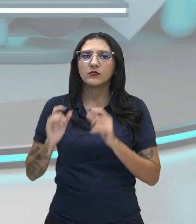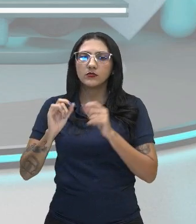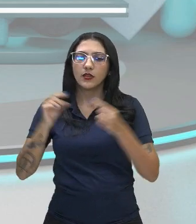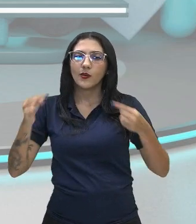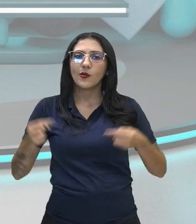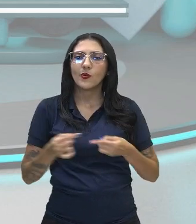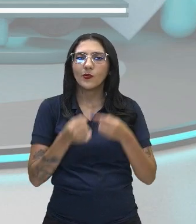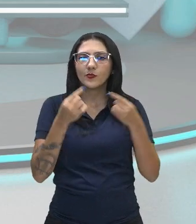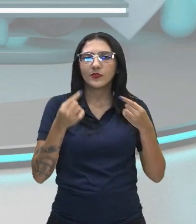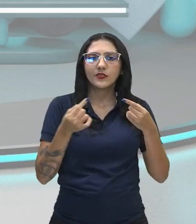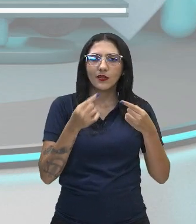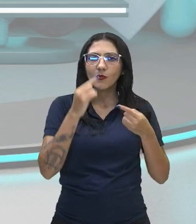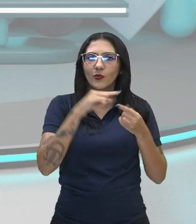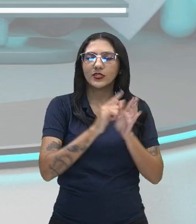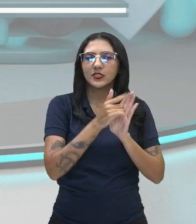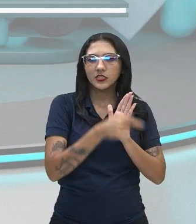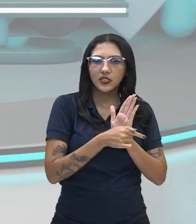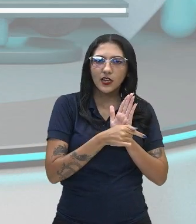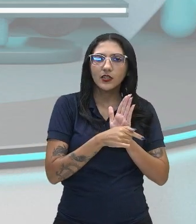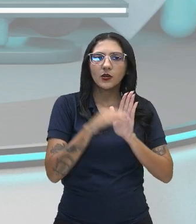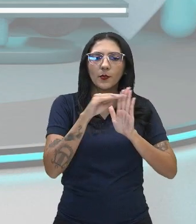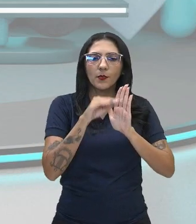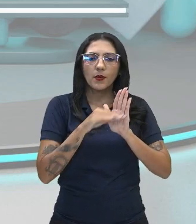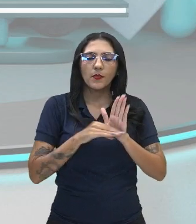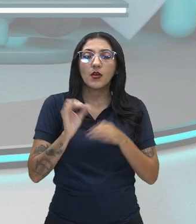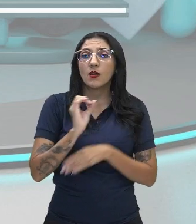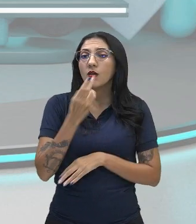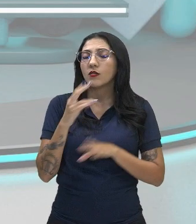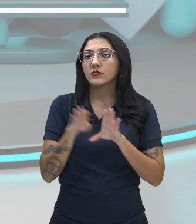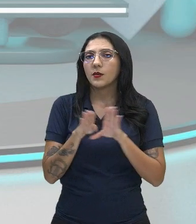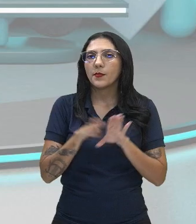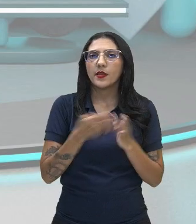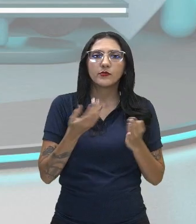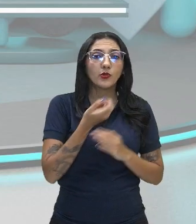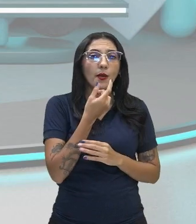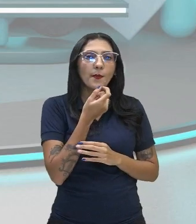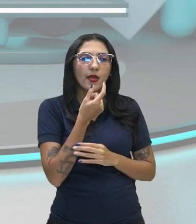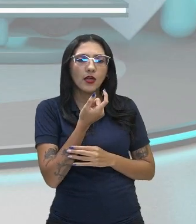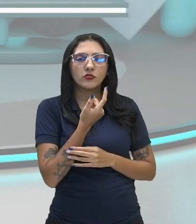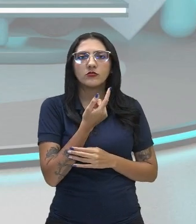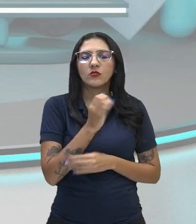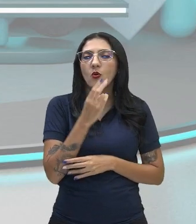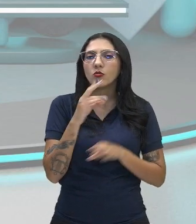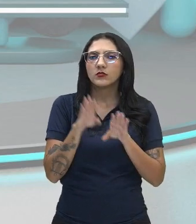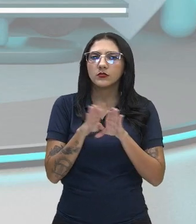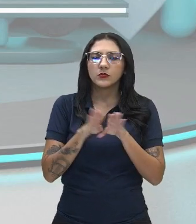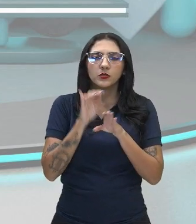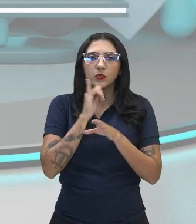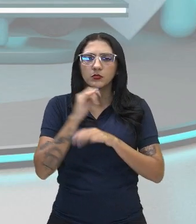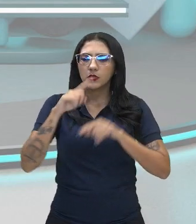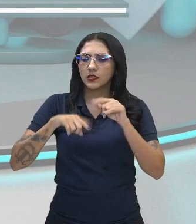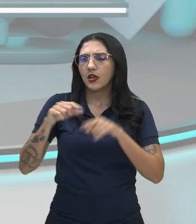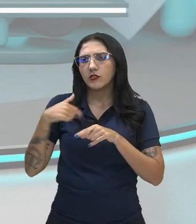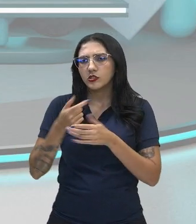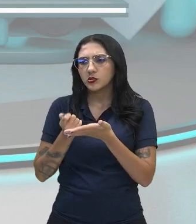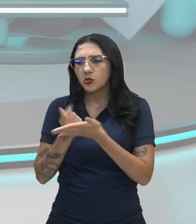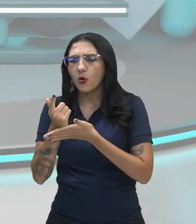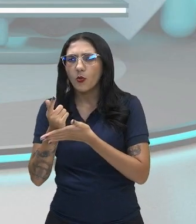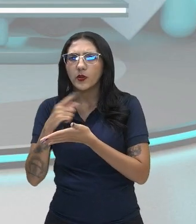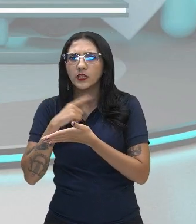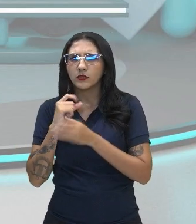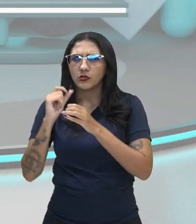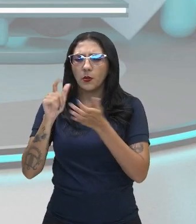textual receita, ou bula de remédio, por exemplo, ou um manual. Quando você compra um objeto, por exemplo, traz